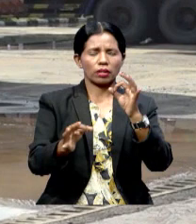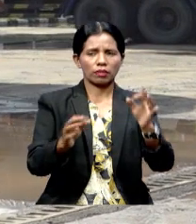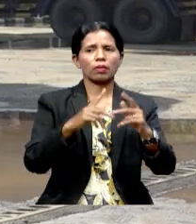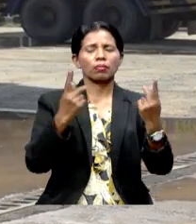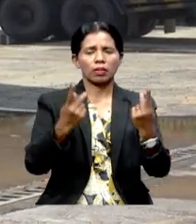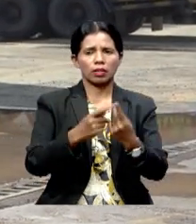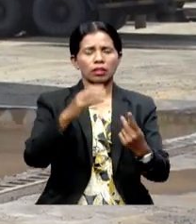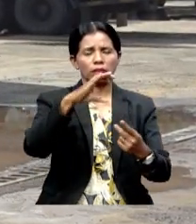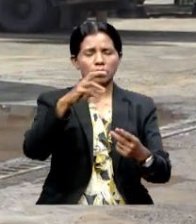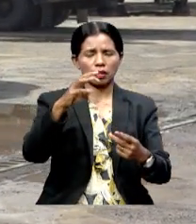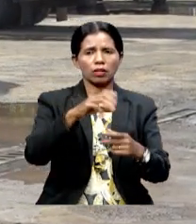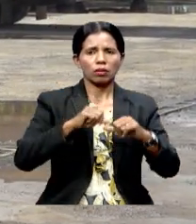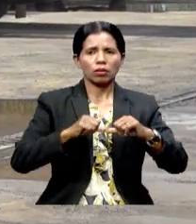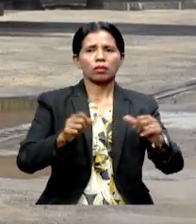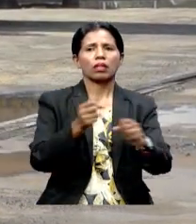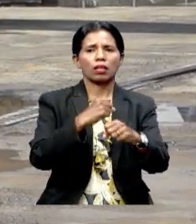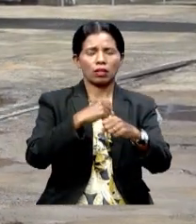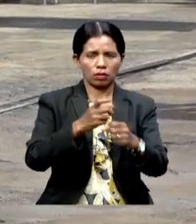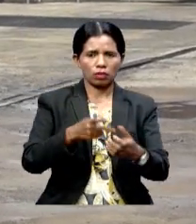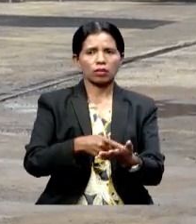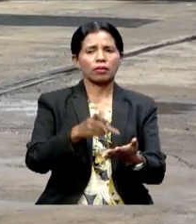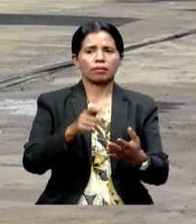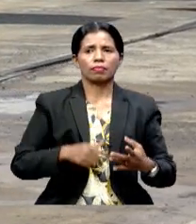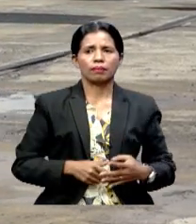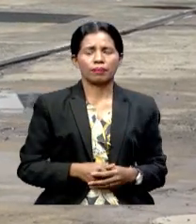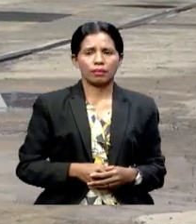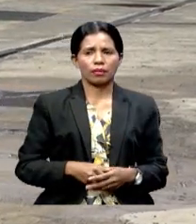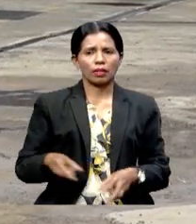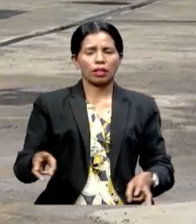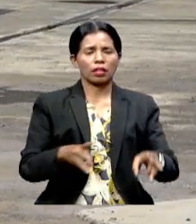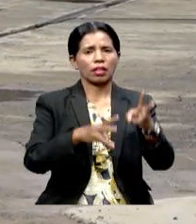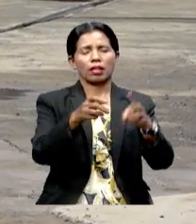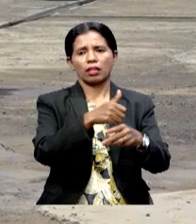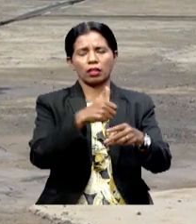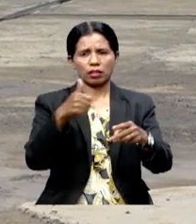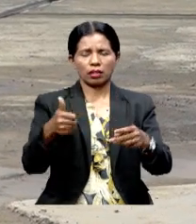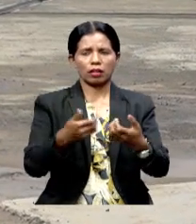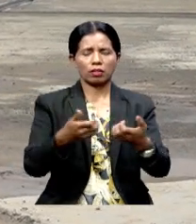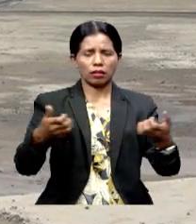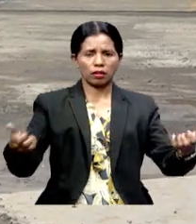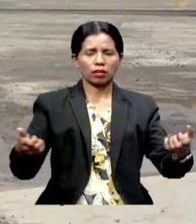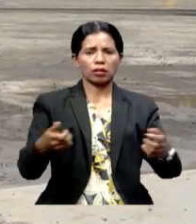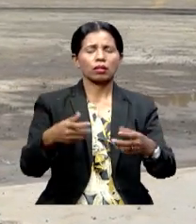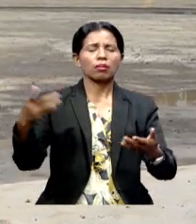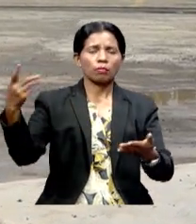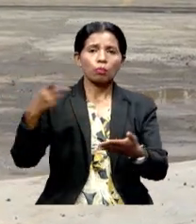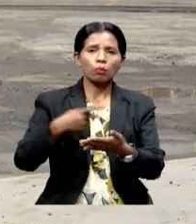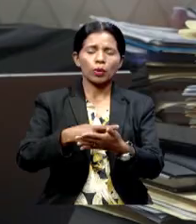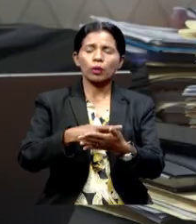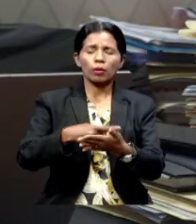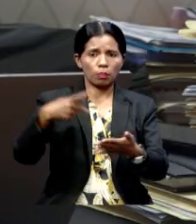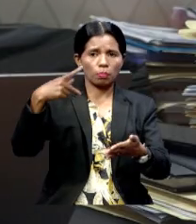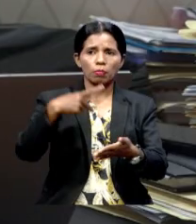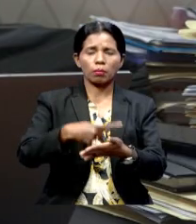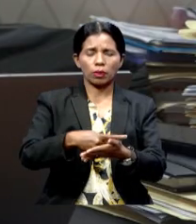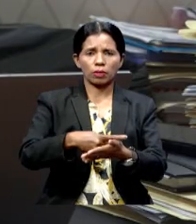Shipping Maratus continua Halo Manipulação. Sí, dalanciero para ni atu se sucibe Porto Tibar en tauni liusi fronteras. Ho